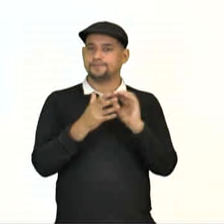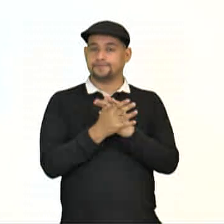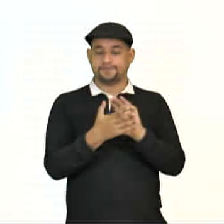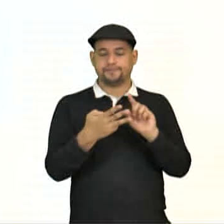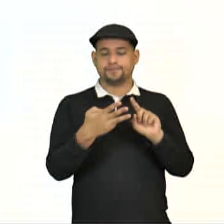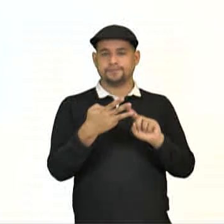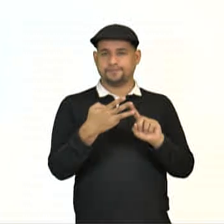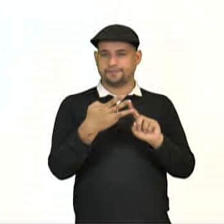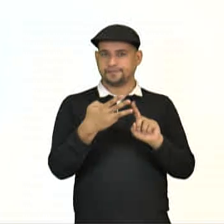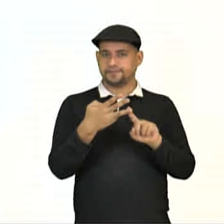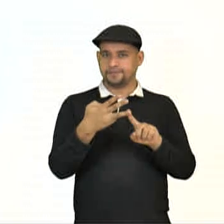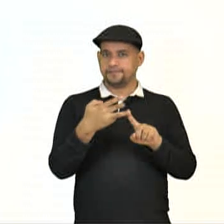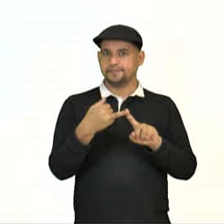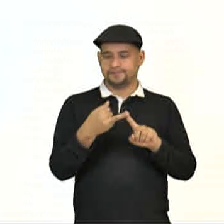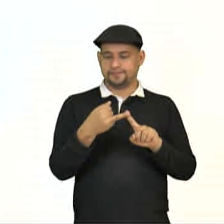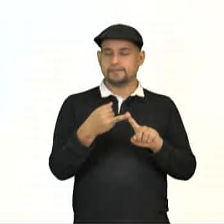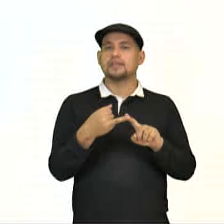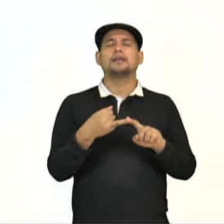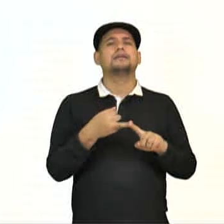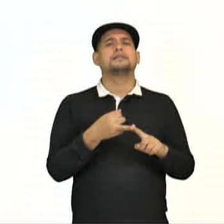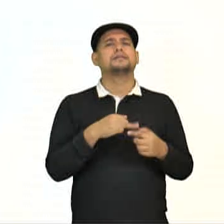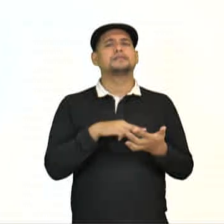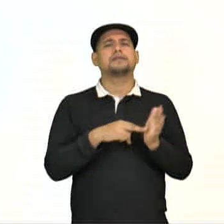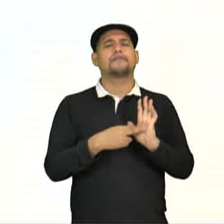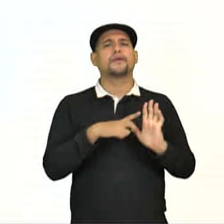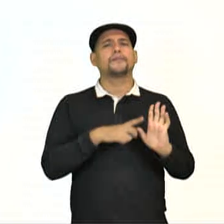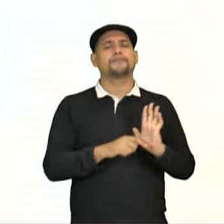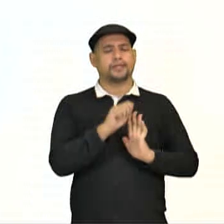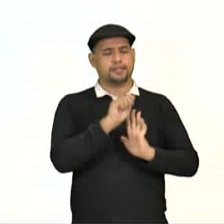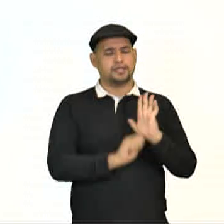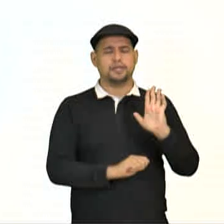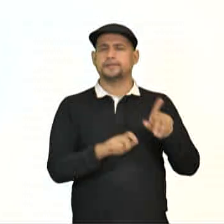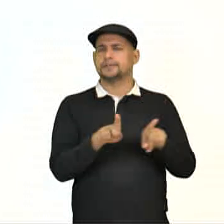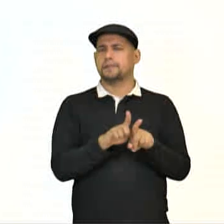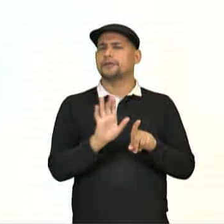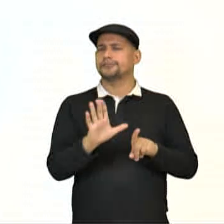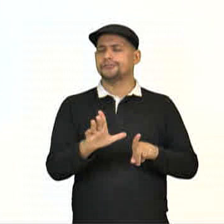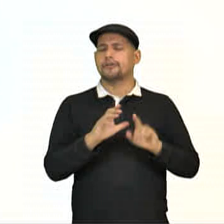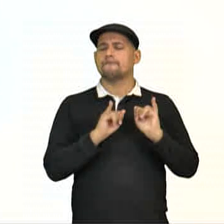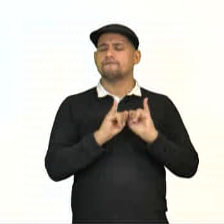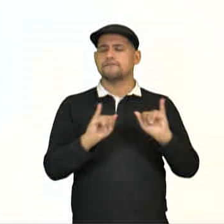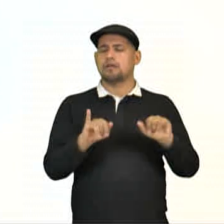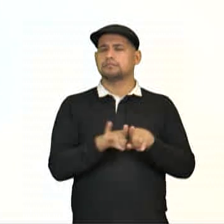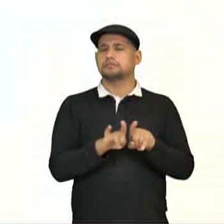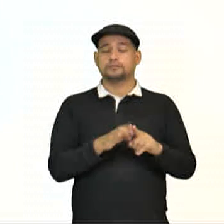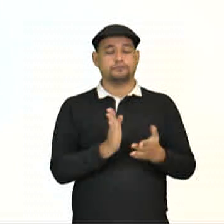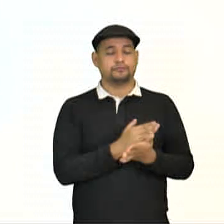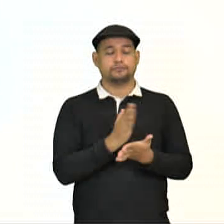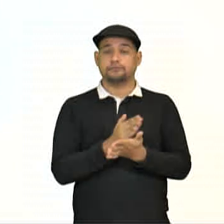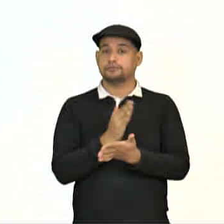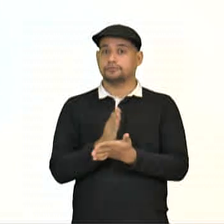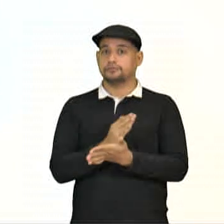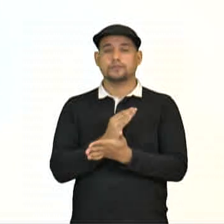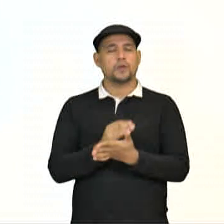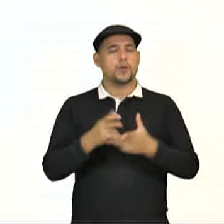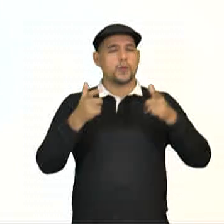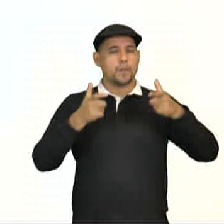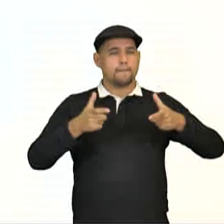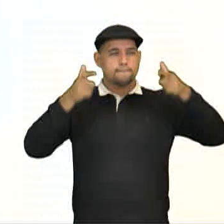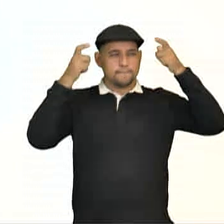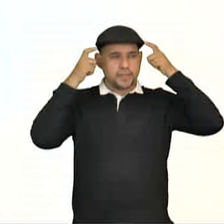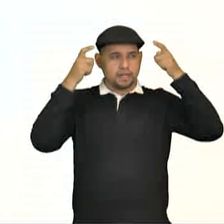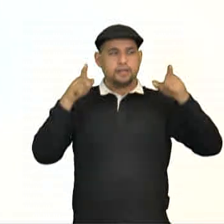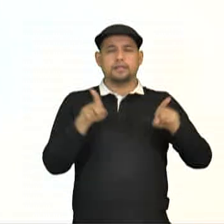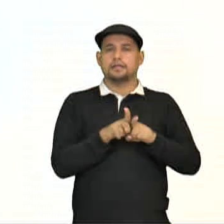paciência. Né? Então, nós temos aqui um texto, né, que está publicado aqui no livro Os Príncipes do